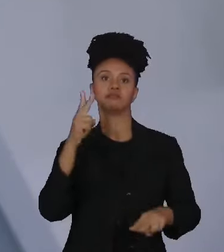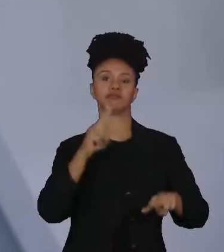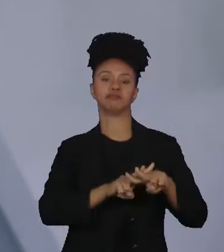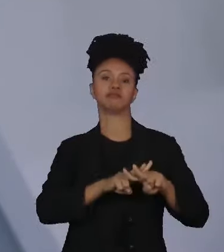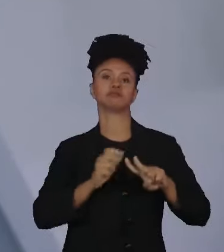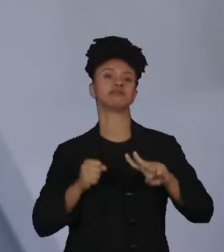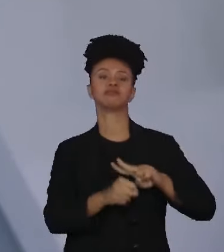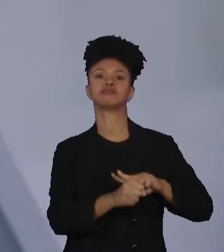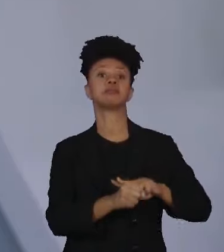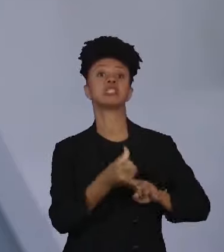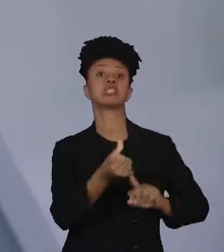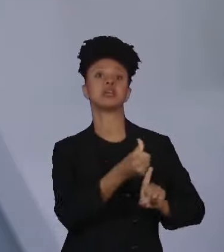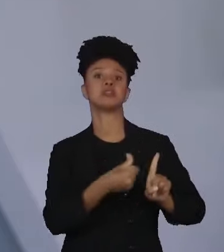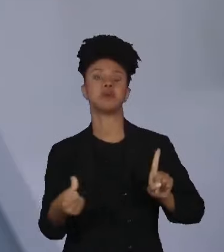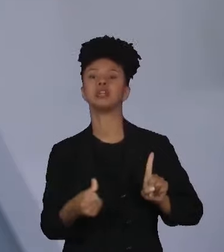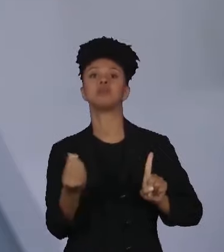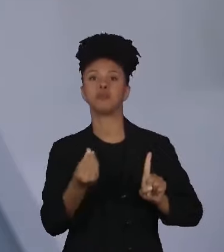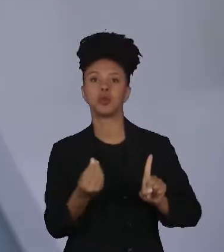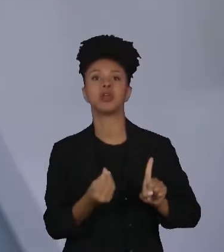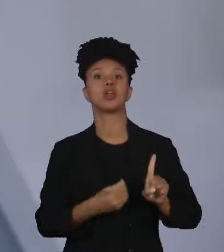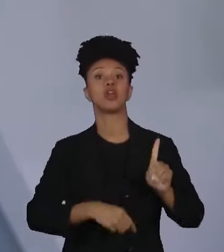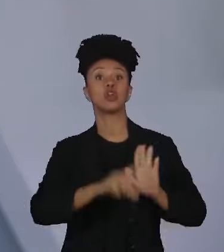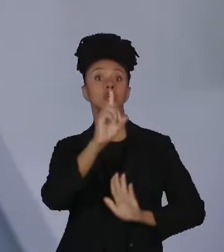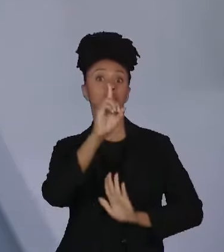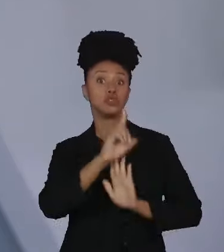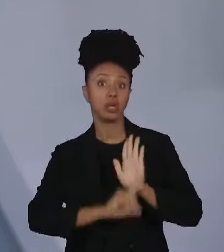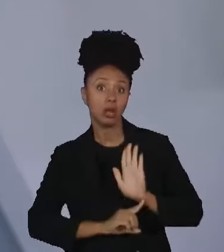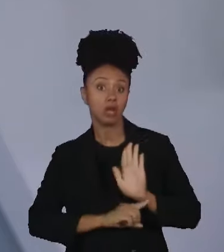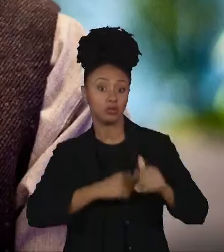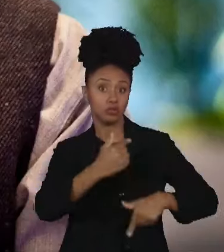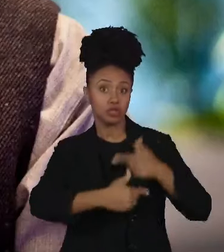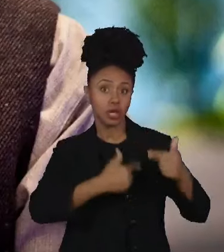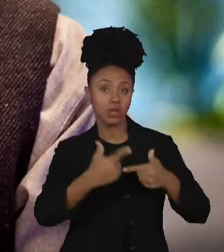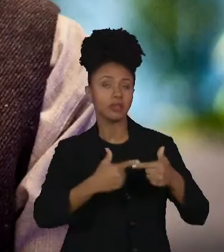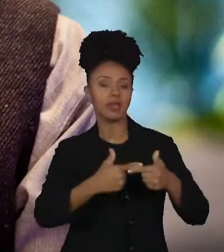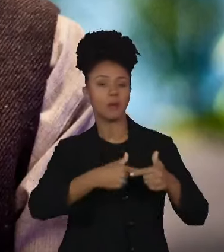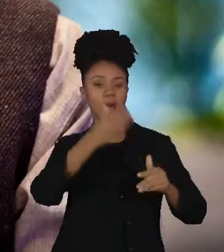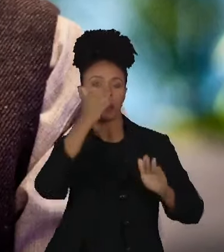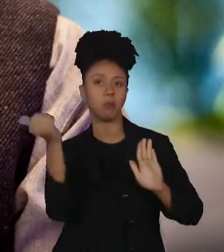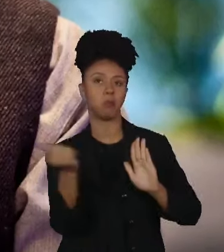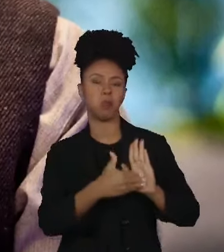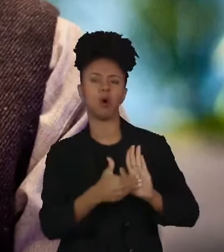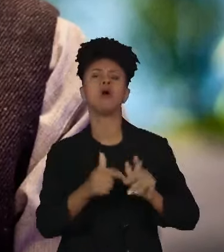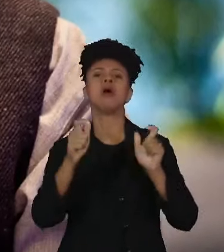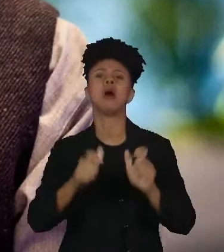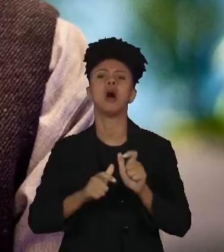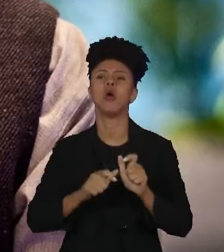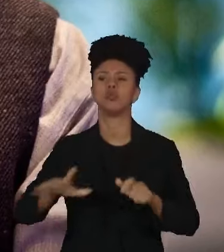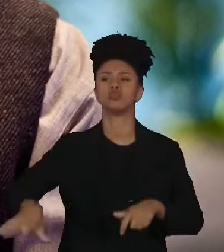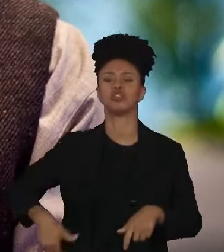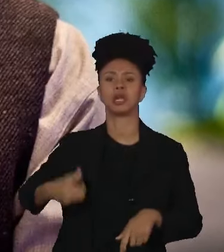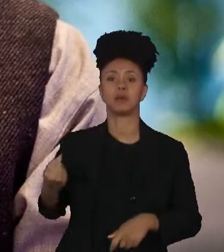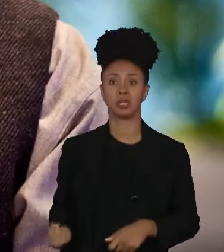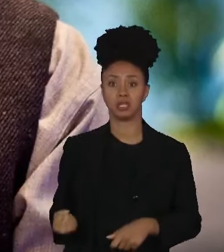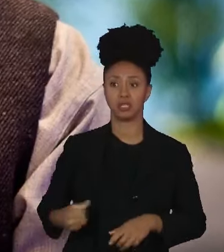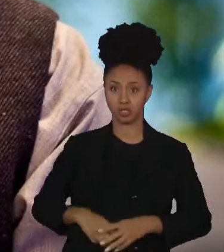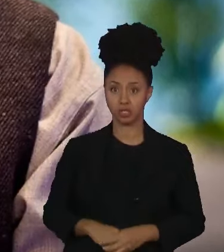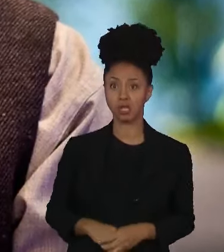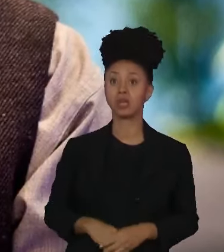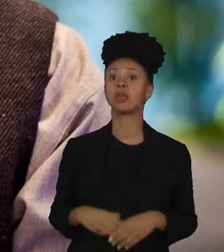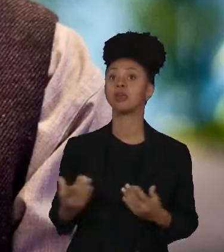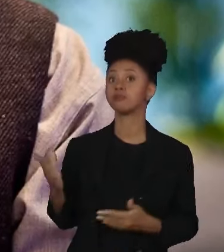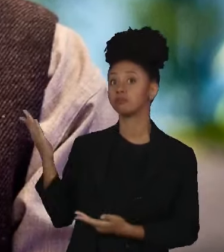por violações do direito trabalhista em banglades eunos e mais três parceiros de negócio da